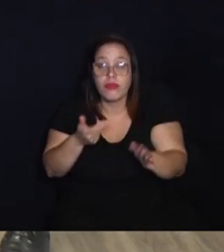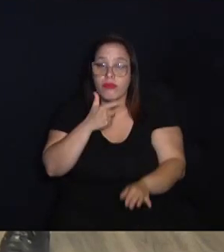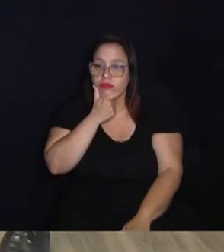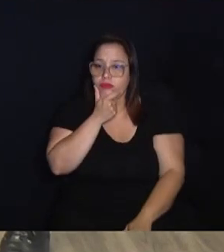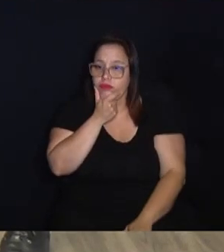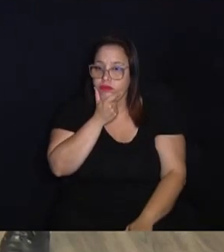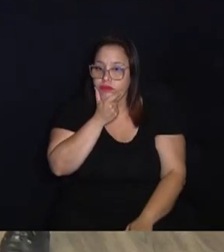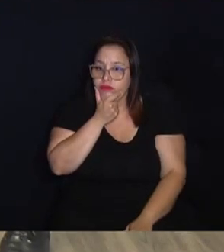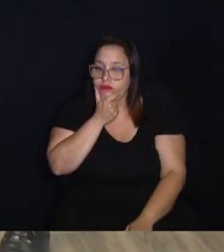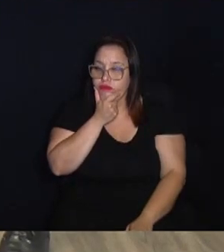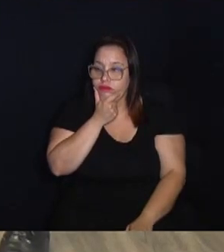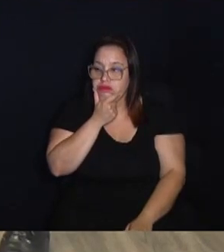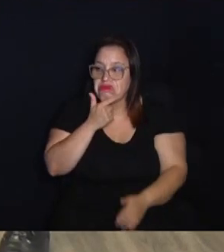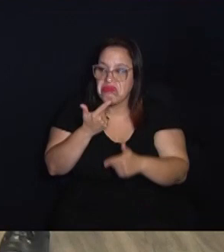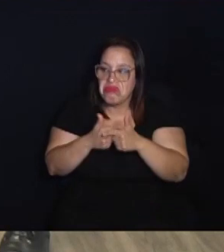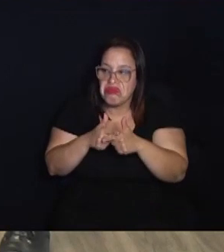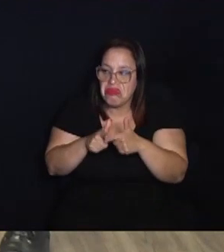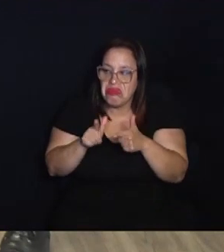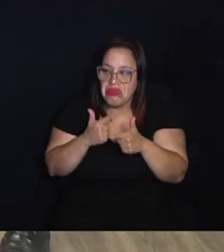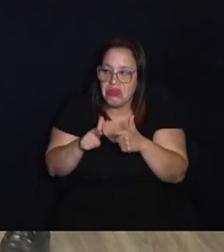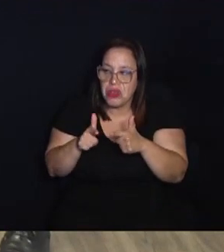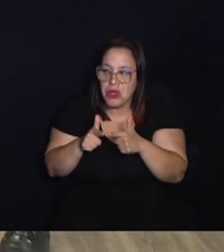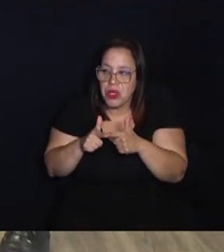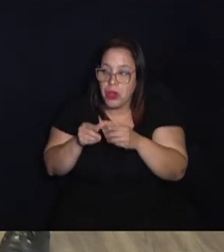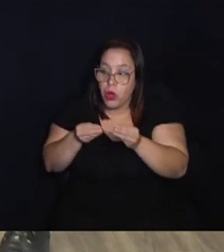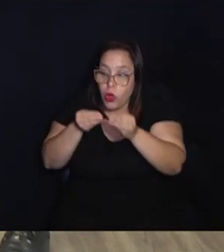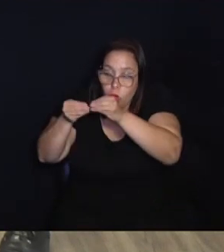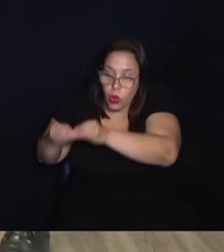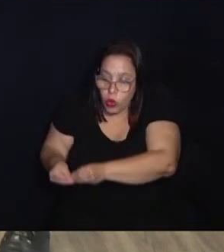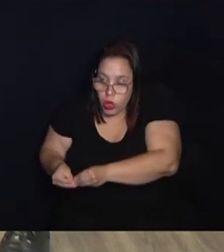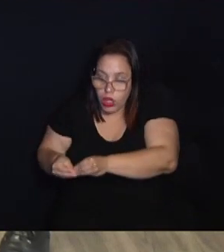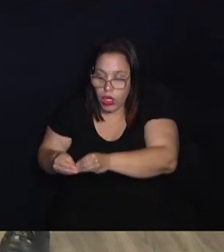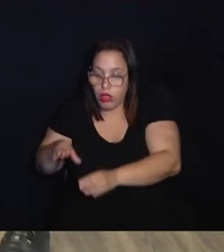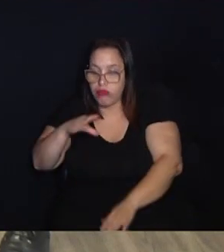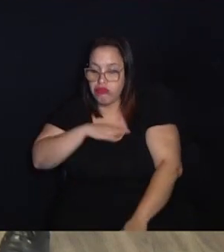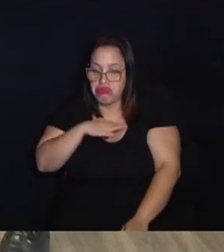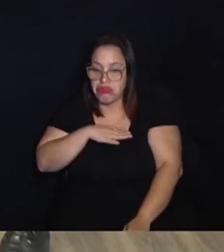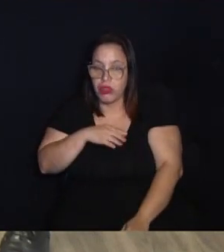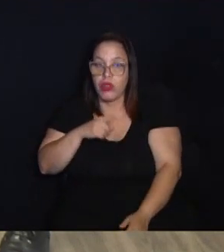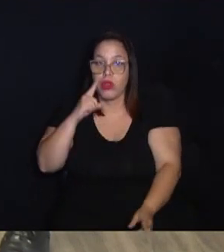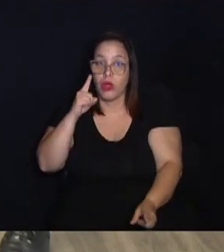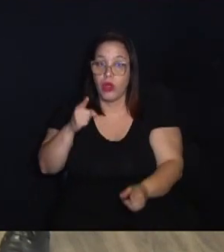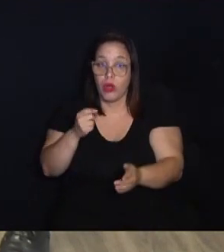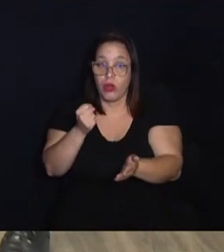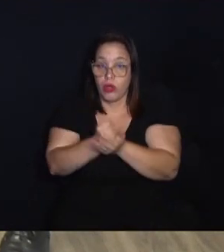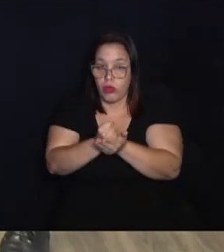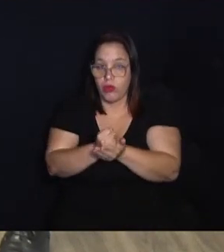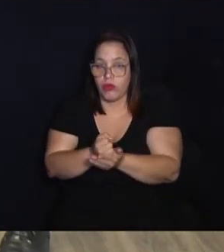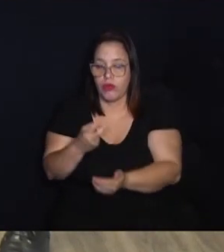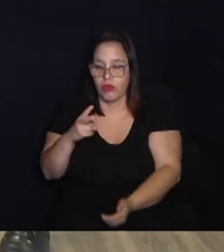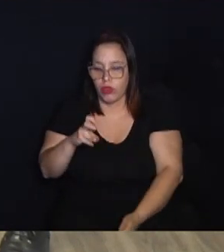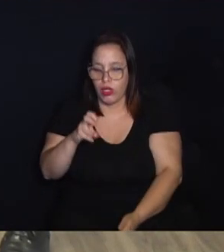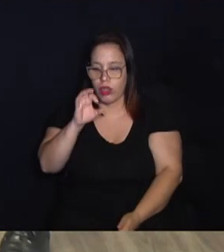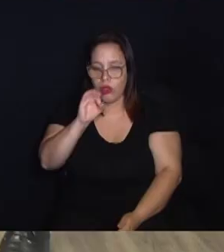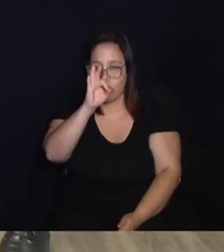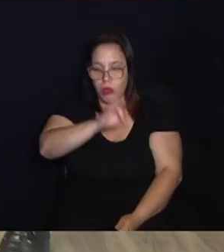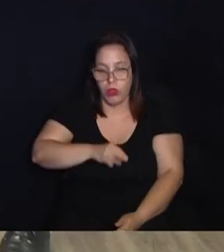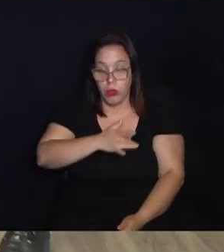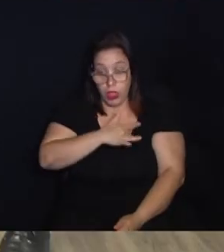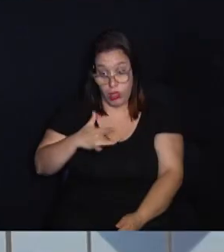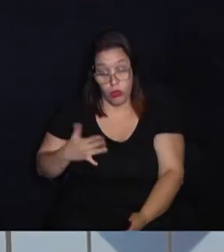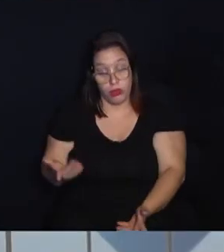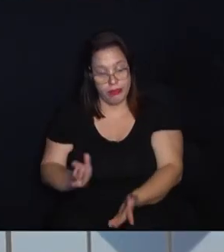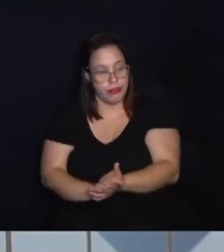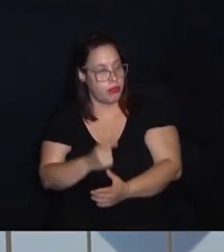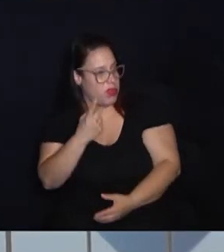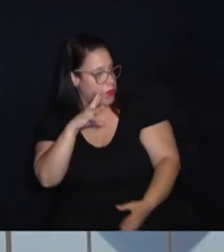e conseguir colocar no orçamento do município, nas mais diversas áreas, sendo obrigatoriamente 50% para a área da saúde? Primeiro que a